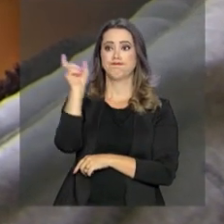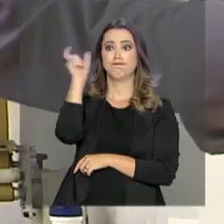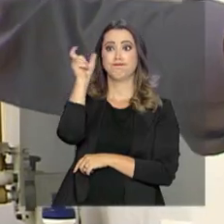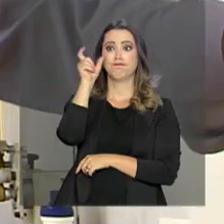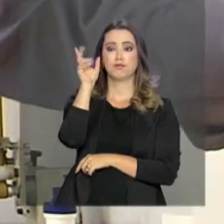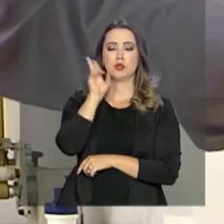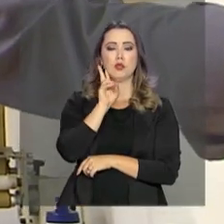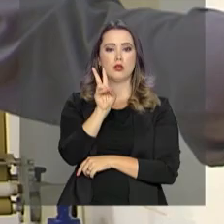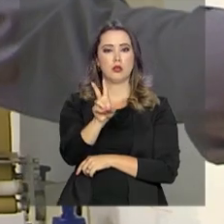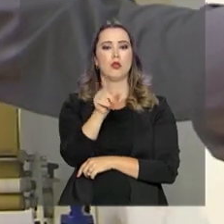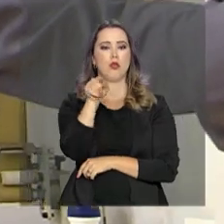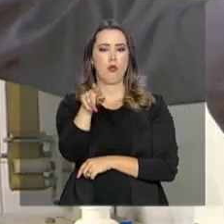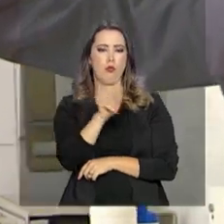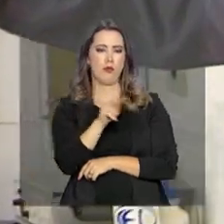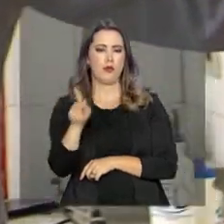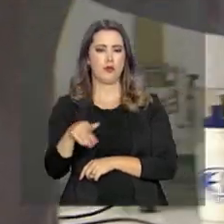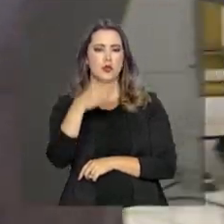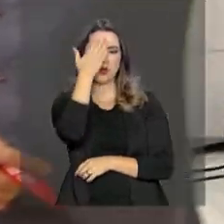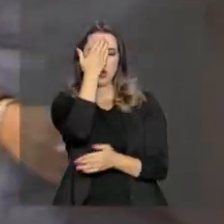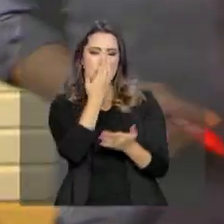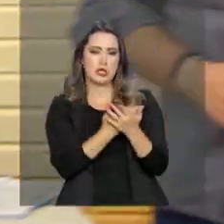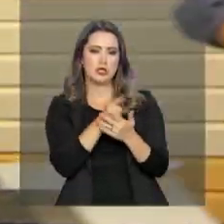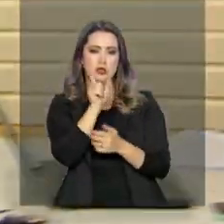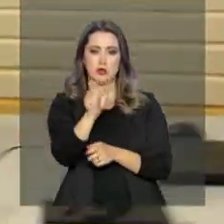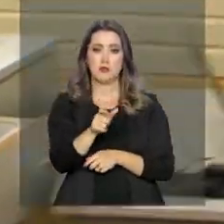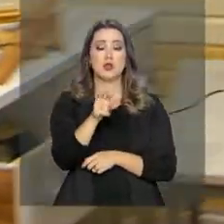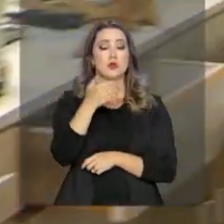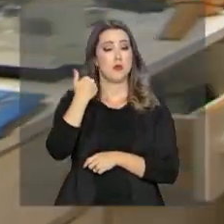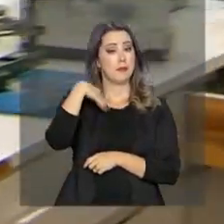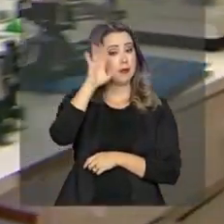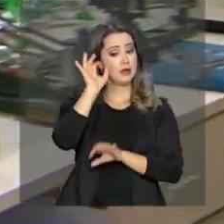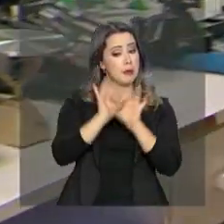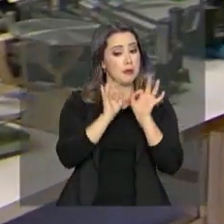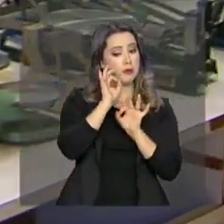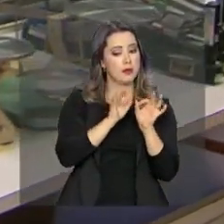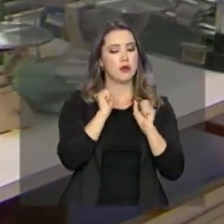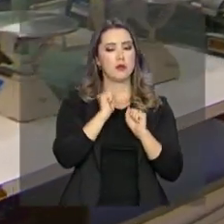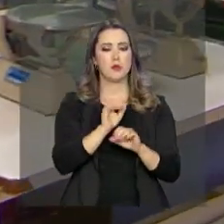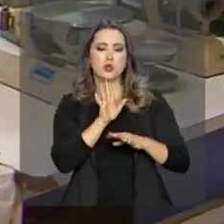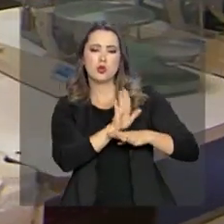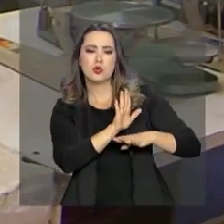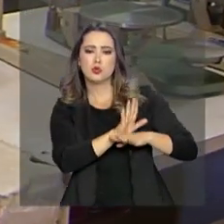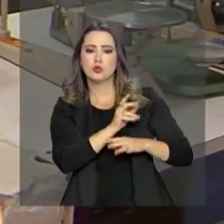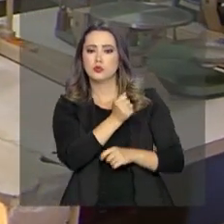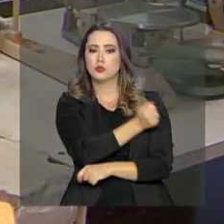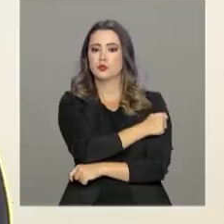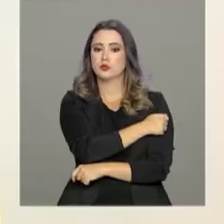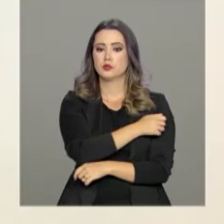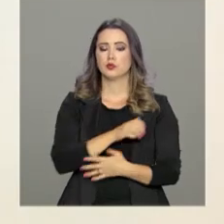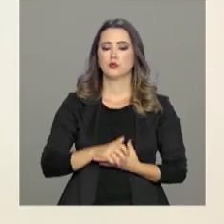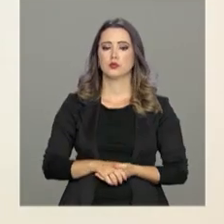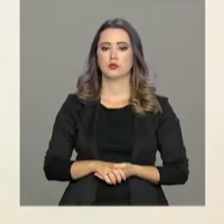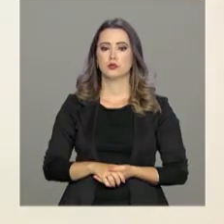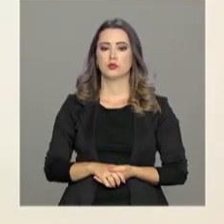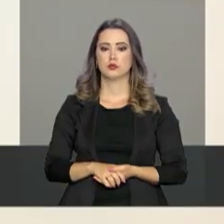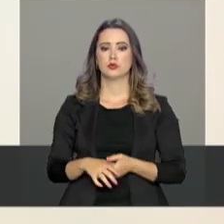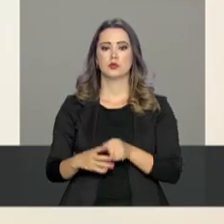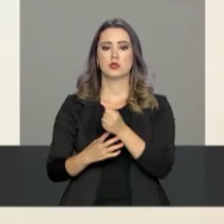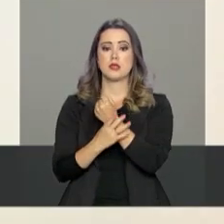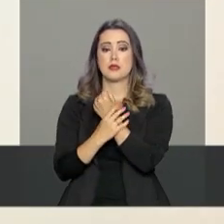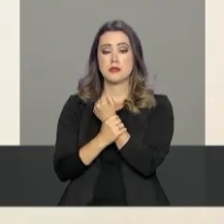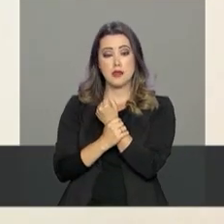que educadores melhor preparados têm mais possibilidade de auxiliar os estudantes segurança